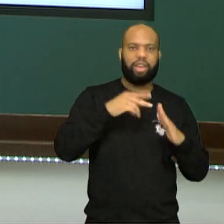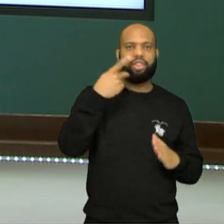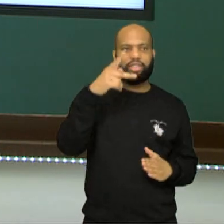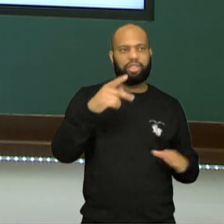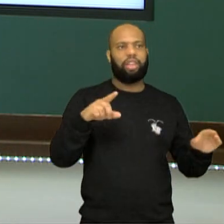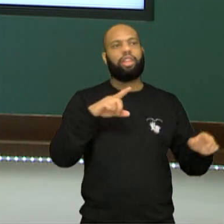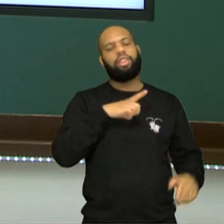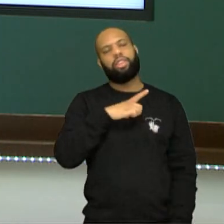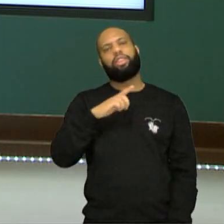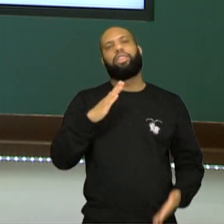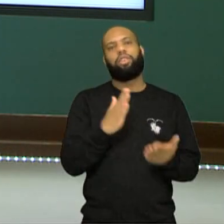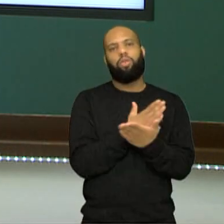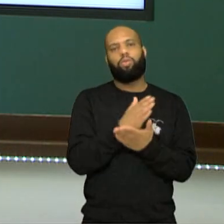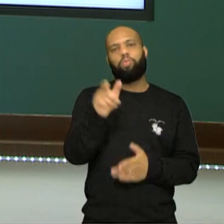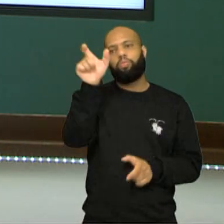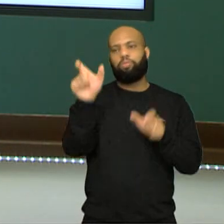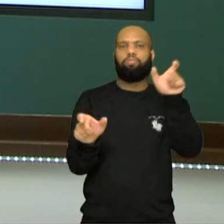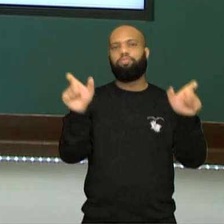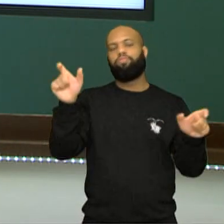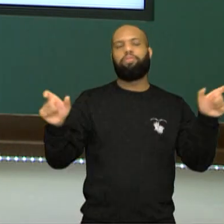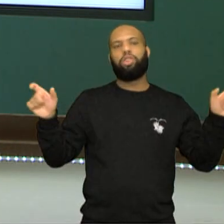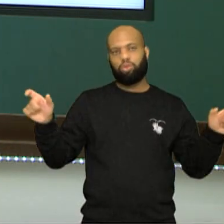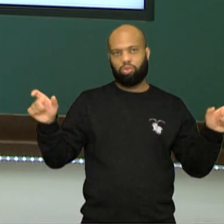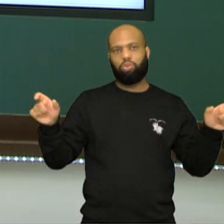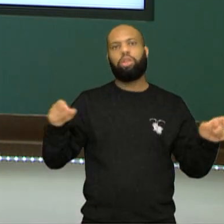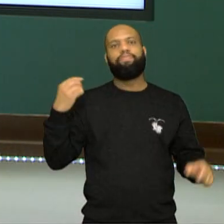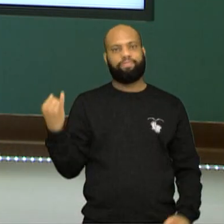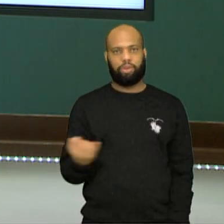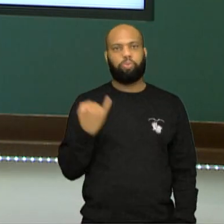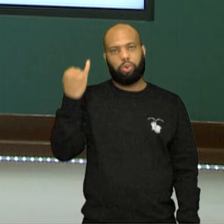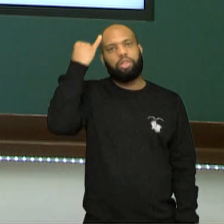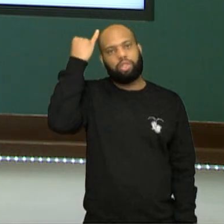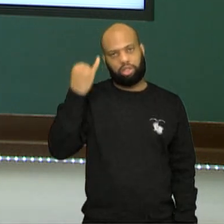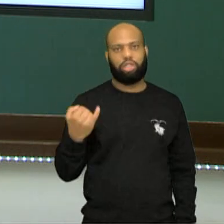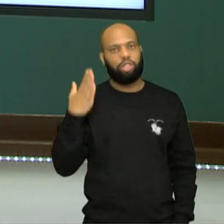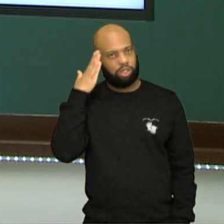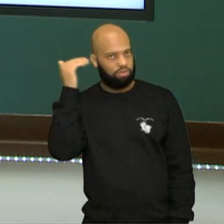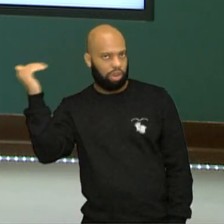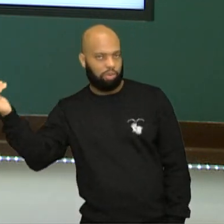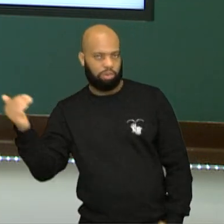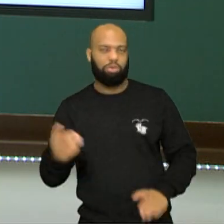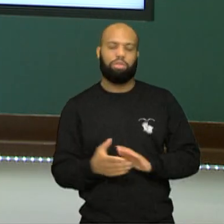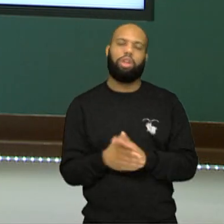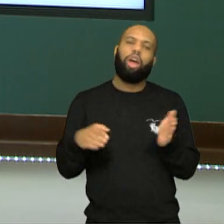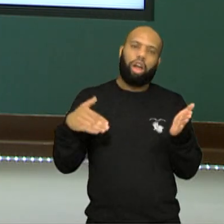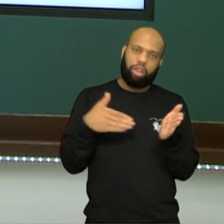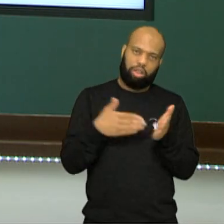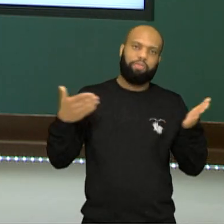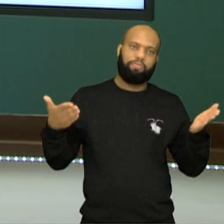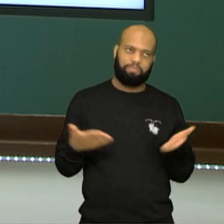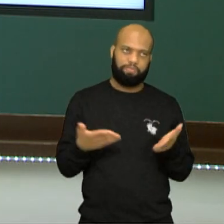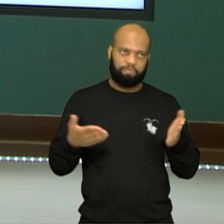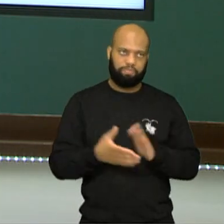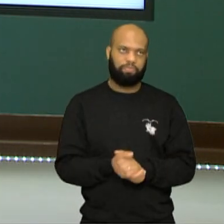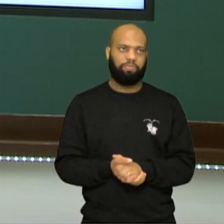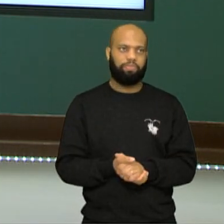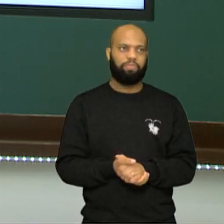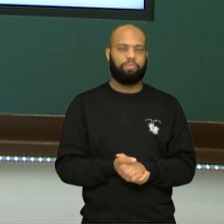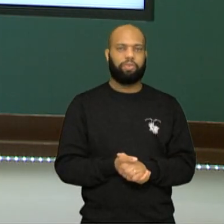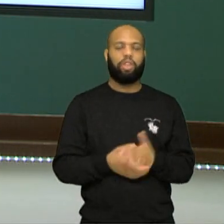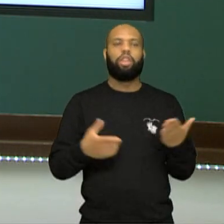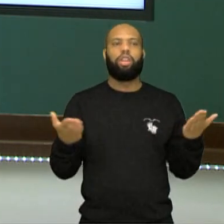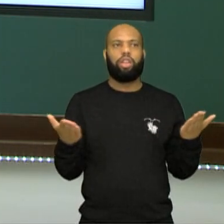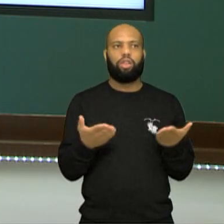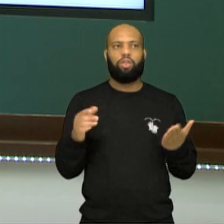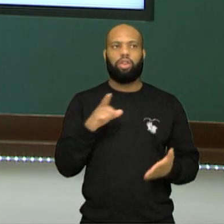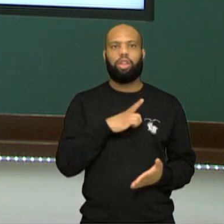donga e outros bambas que nós conhecemos ou ouvimos falar na história, né? Tia Seata. Então